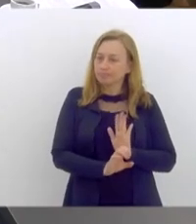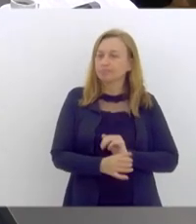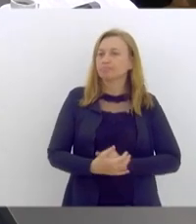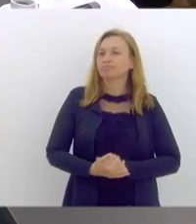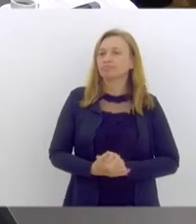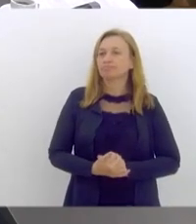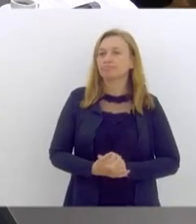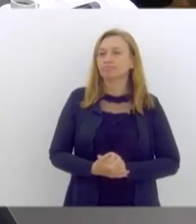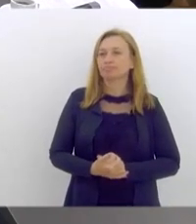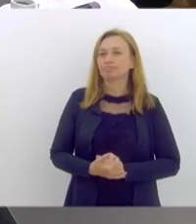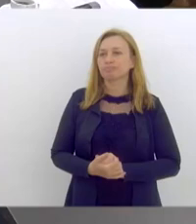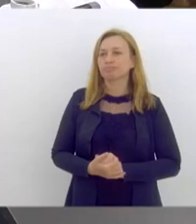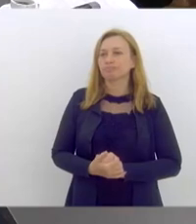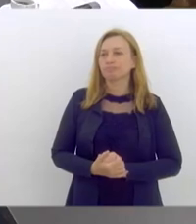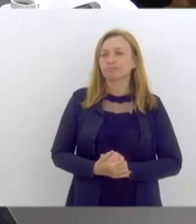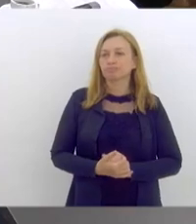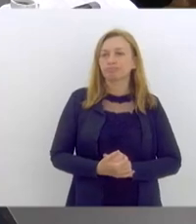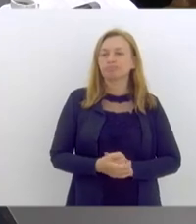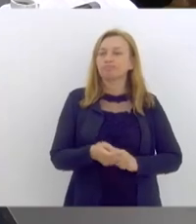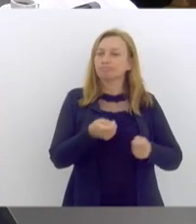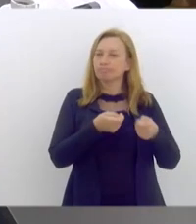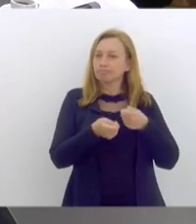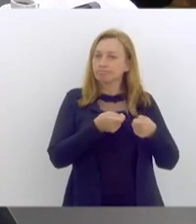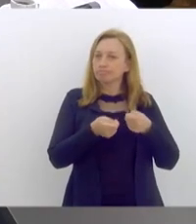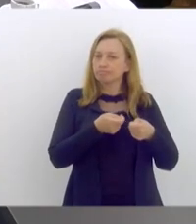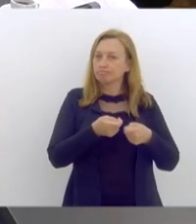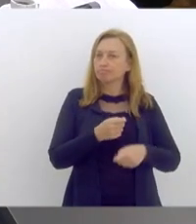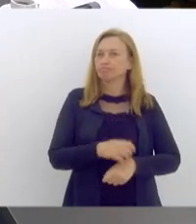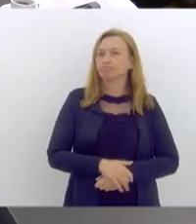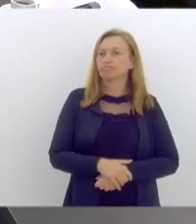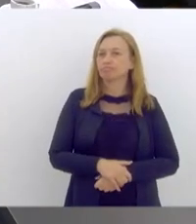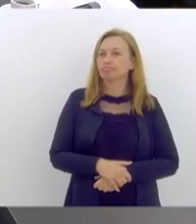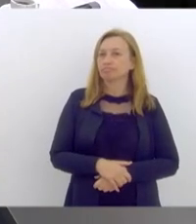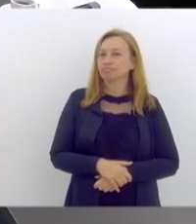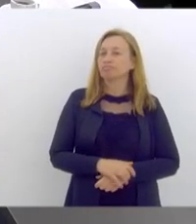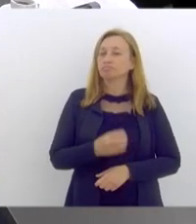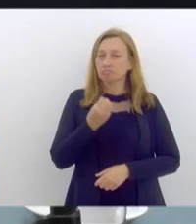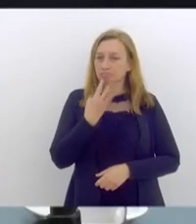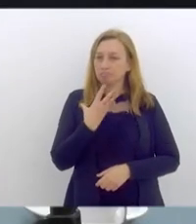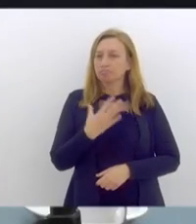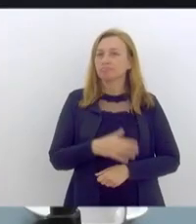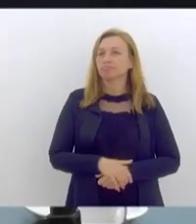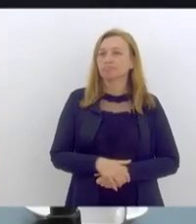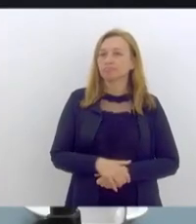intenção é a intenção do controle que é absolutamente positivo